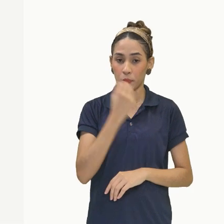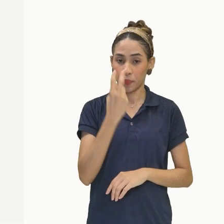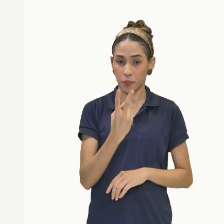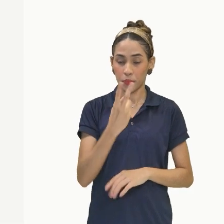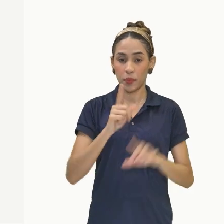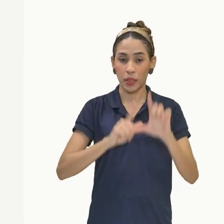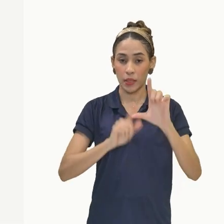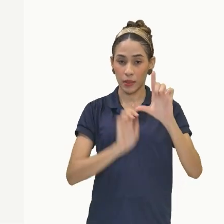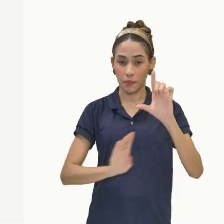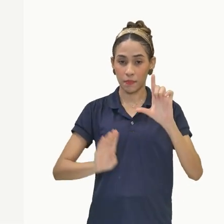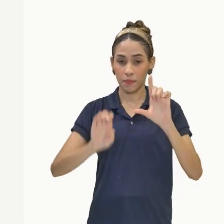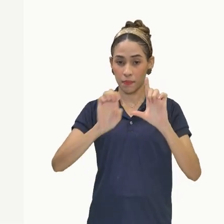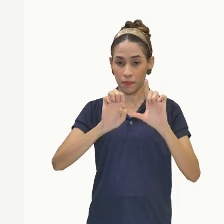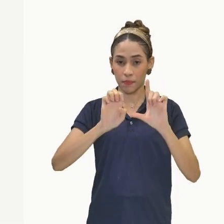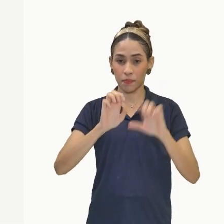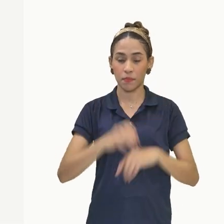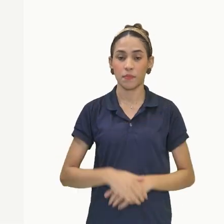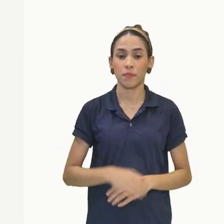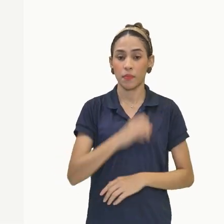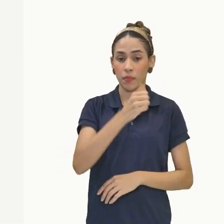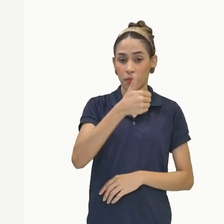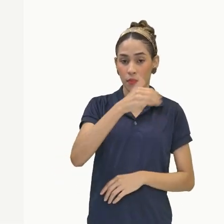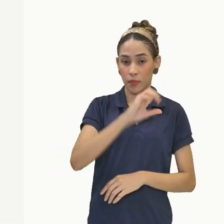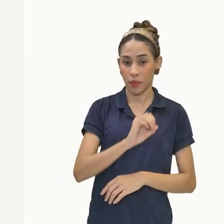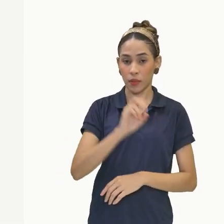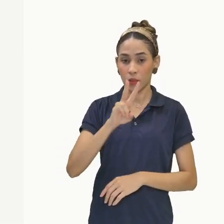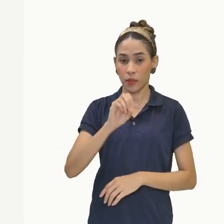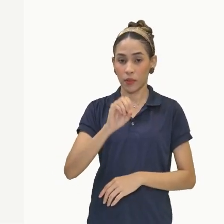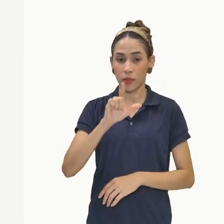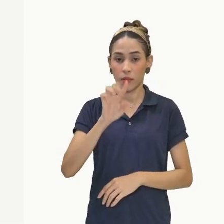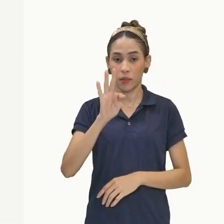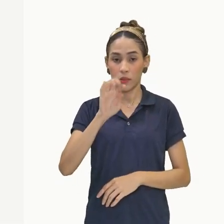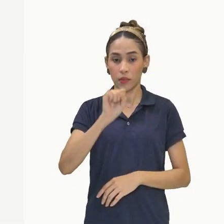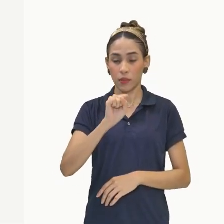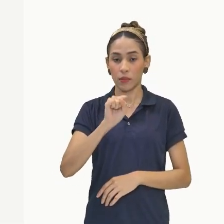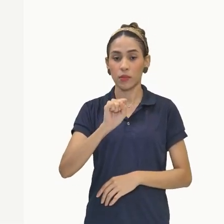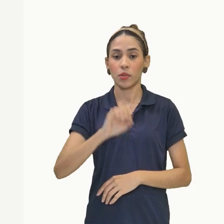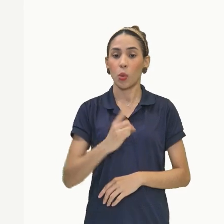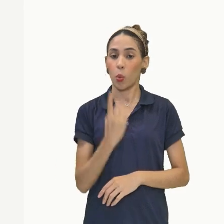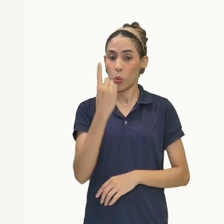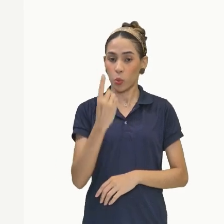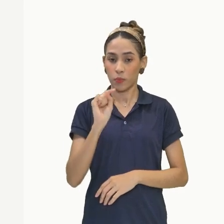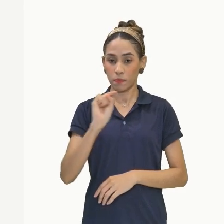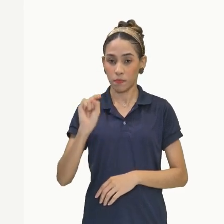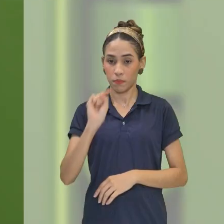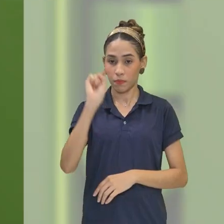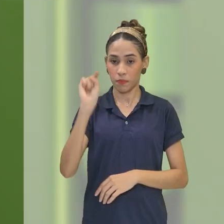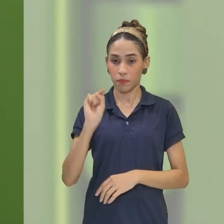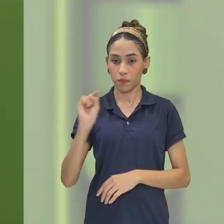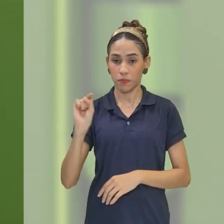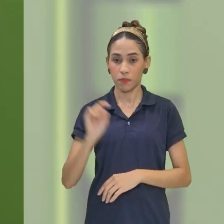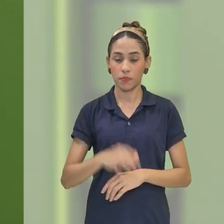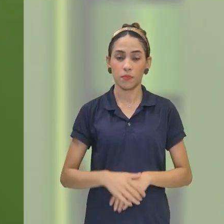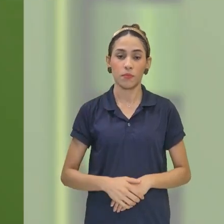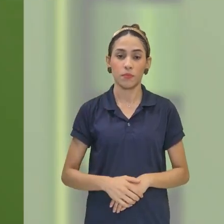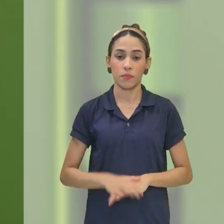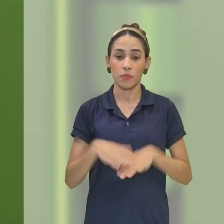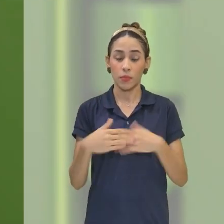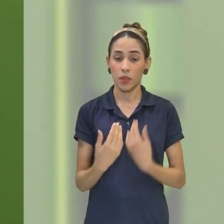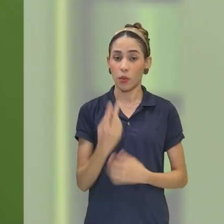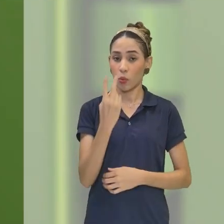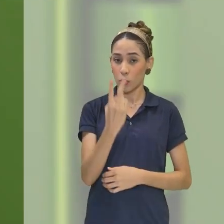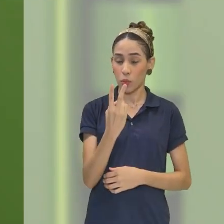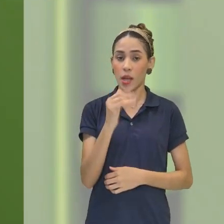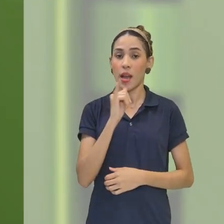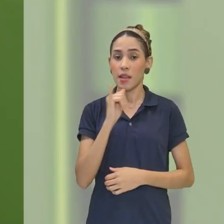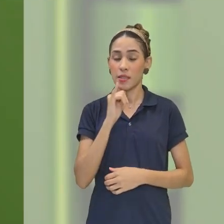letra E, 10 volts e 1 ohm. Tá bom, pessoal? Então veja, nós vimos aí 2 exemplos